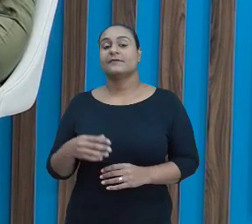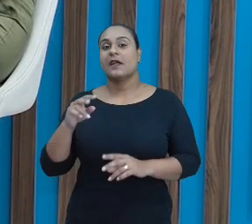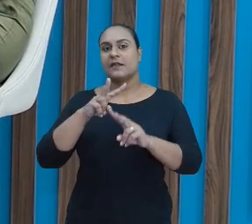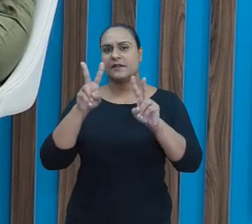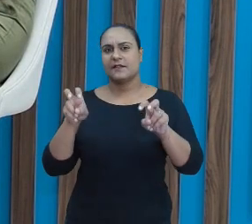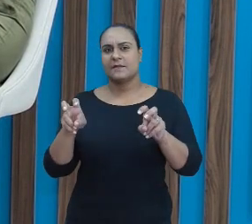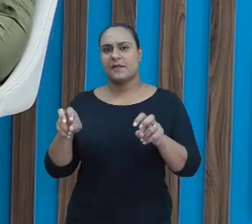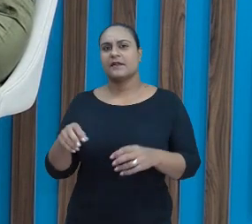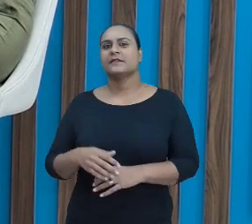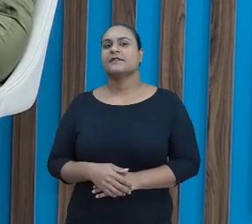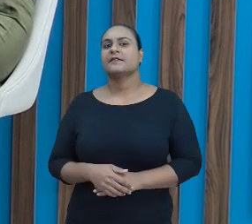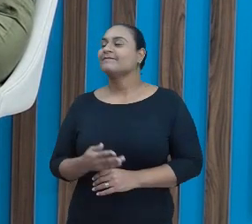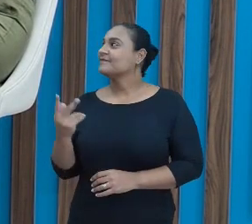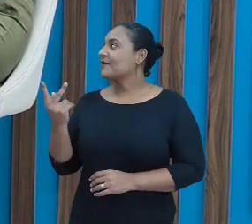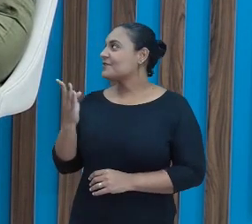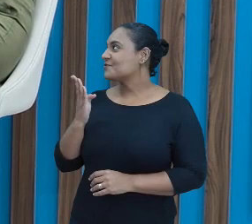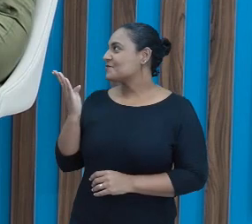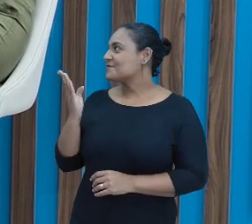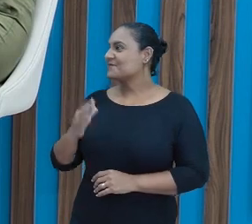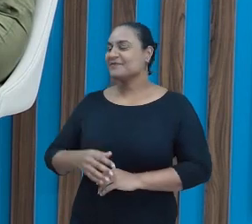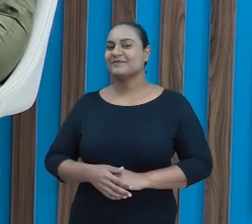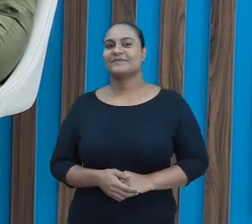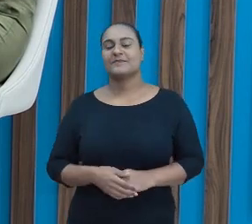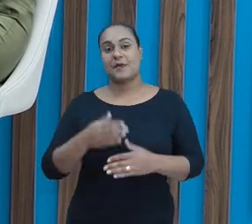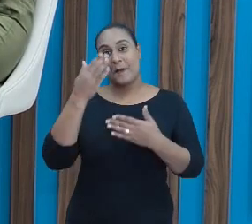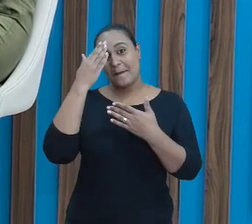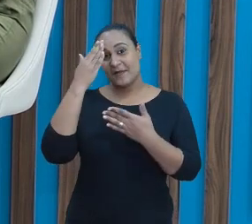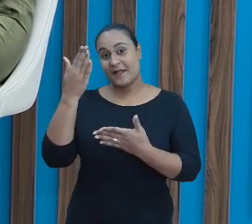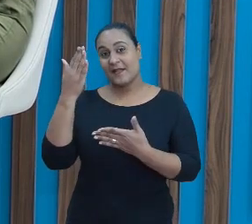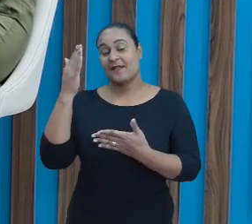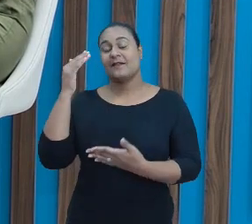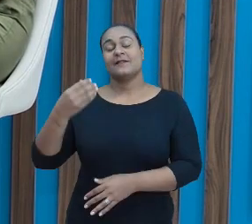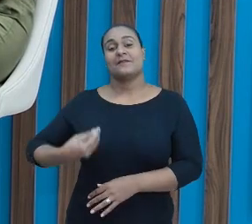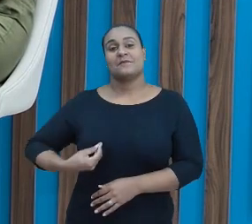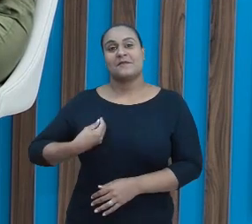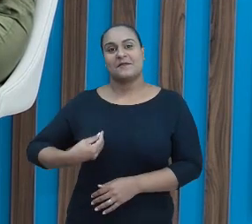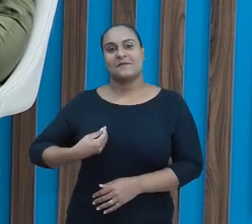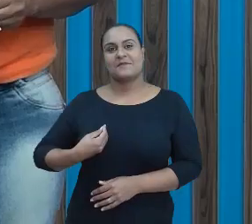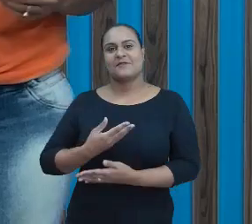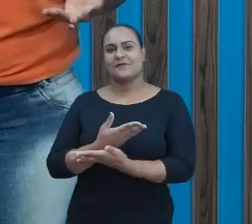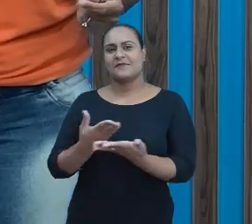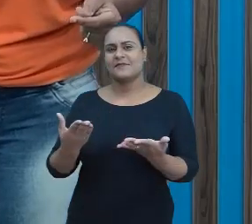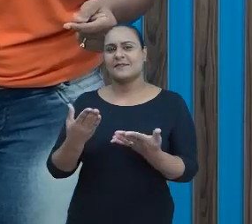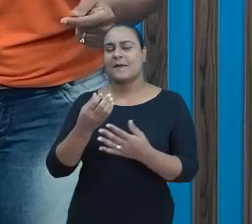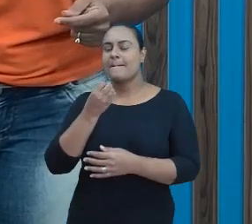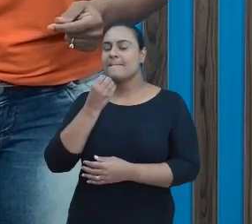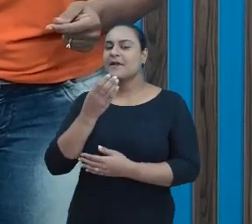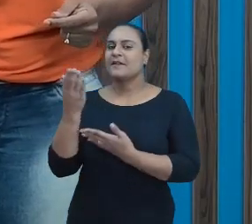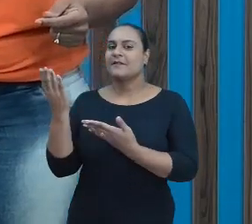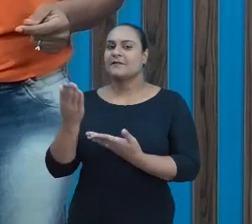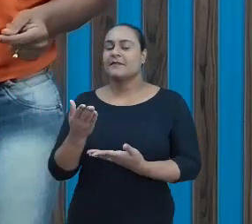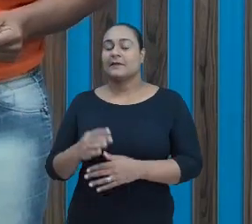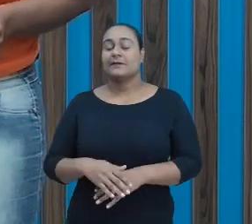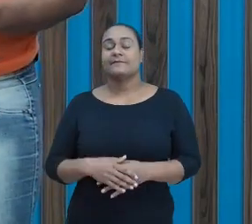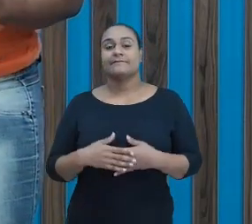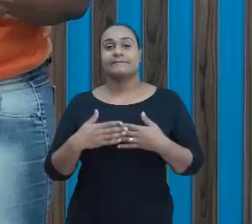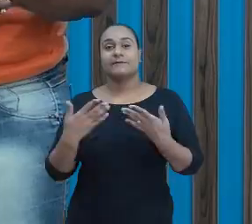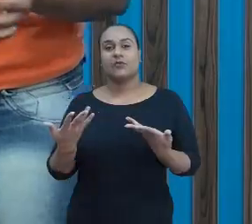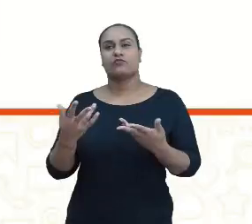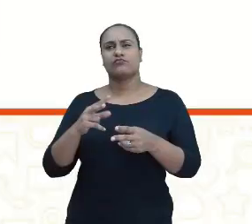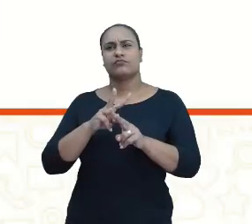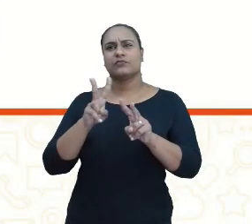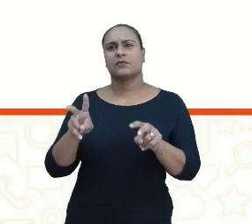temática, Rosângela e Emília. Obrigada, sejam bem-vindas. Vamos lá, vamos falar um pouquinho